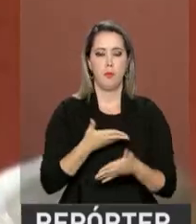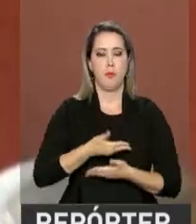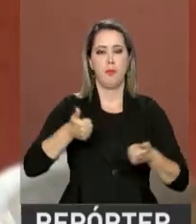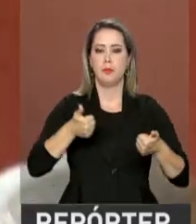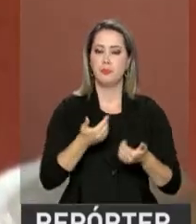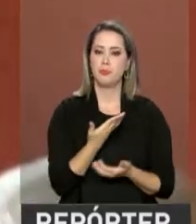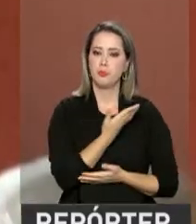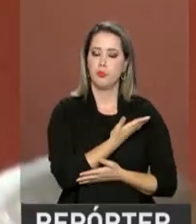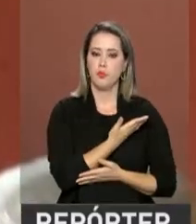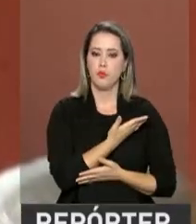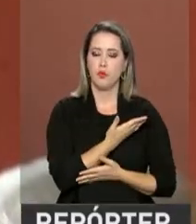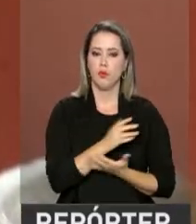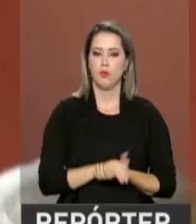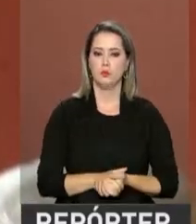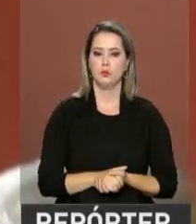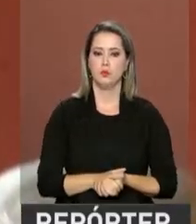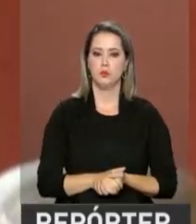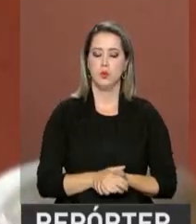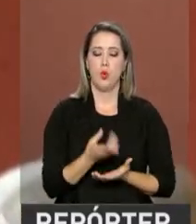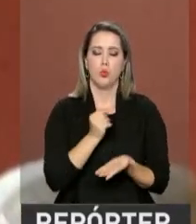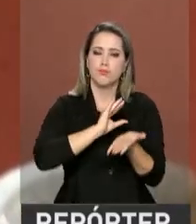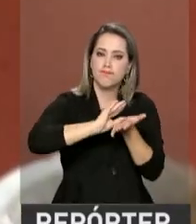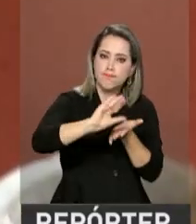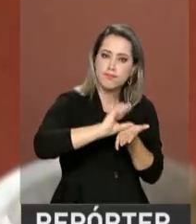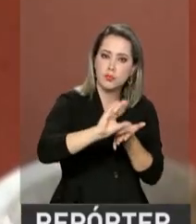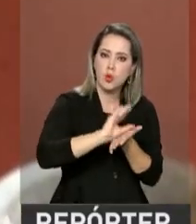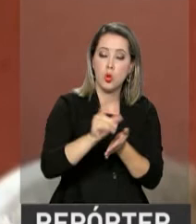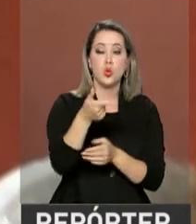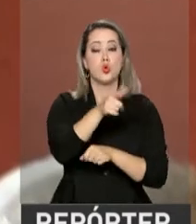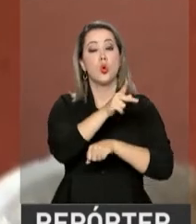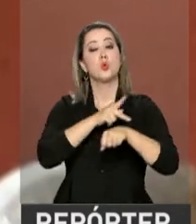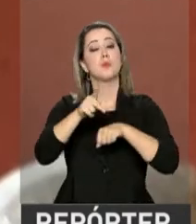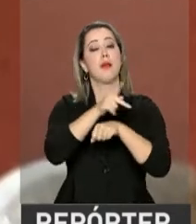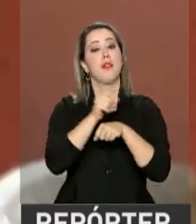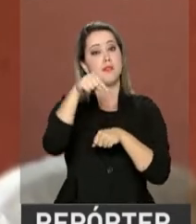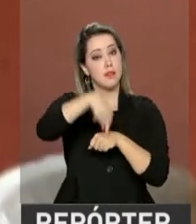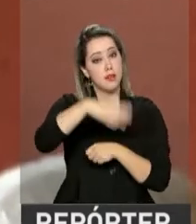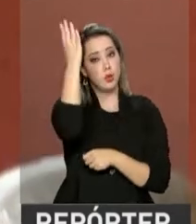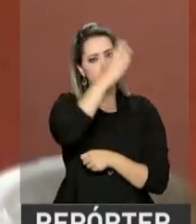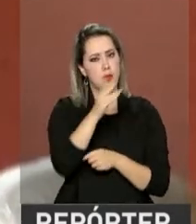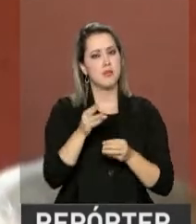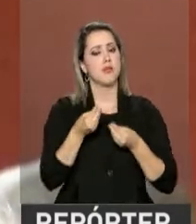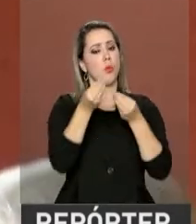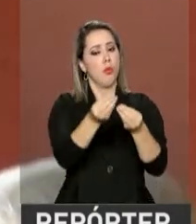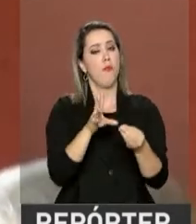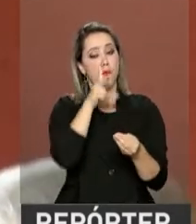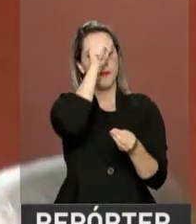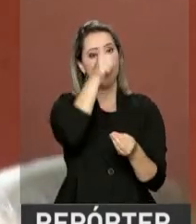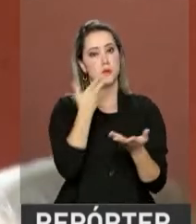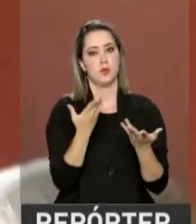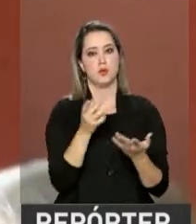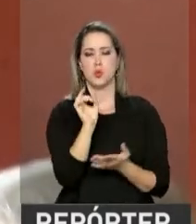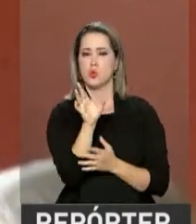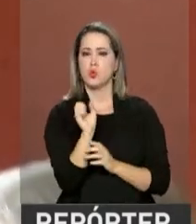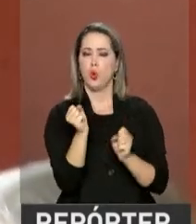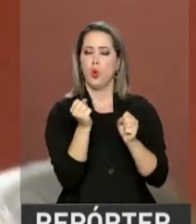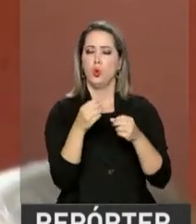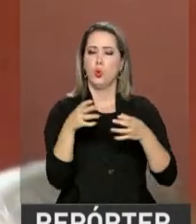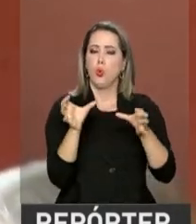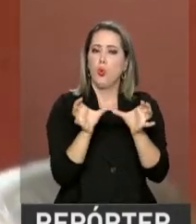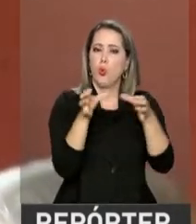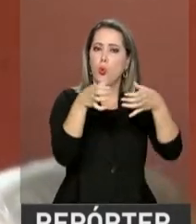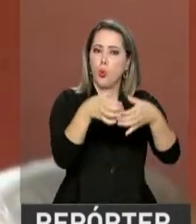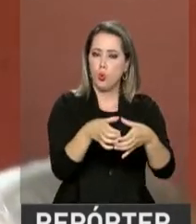investimento estrangeiro no brasil também ganha muita força só no setor da estrutura